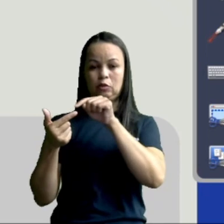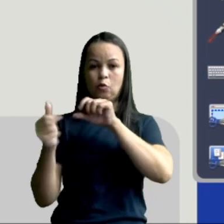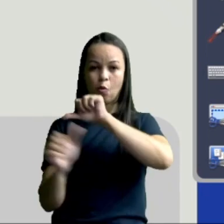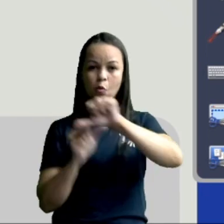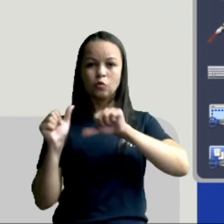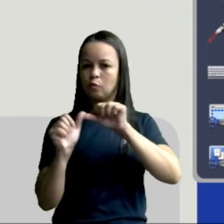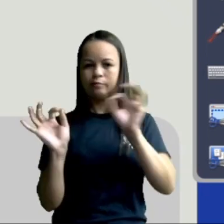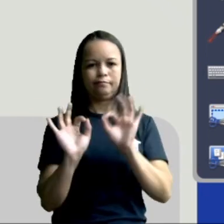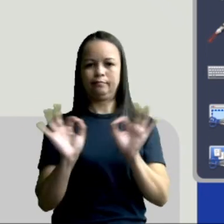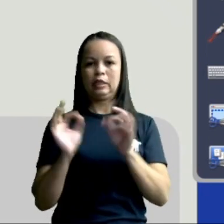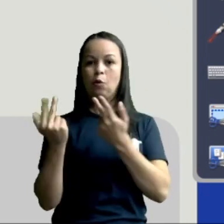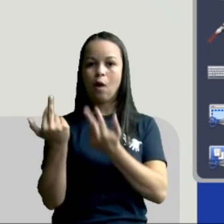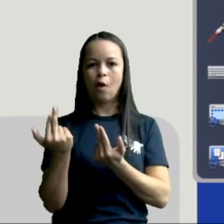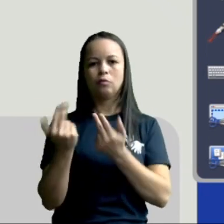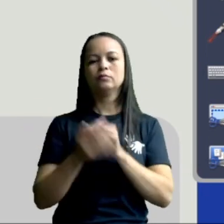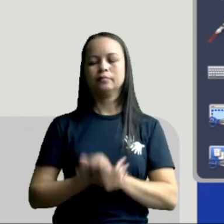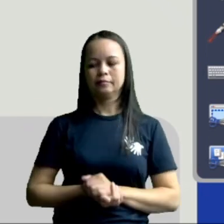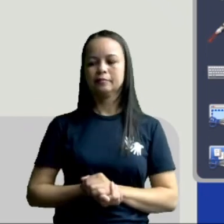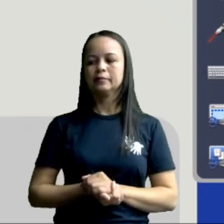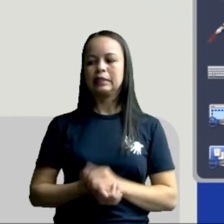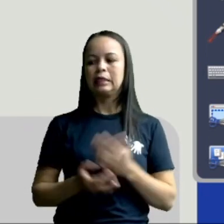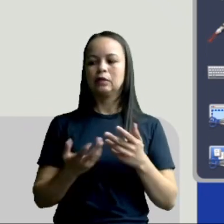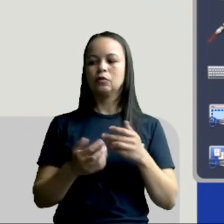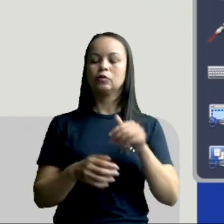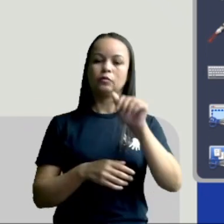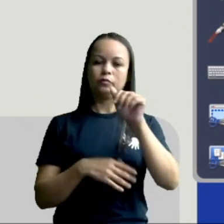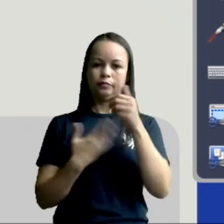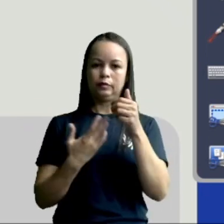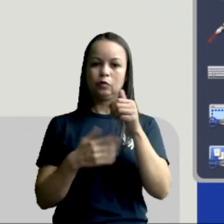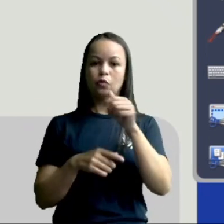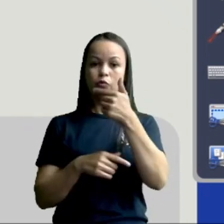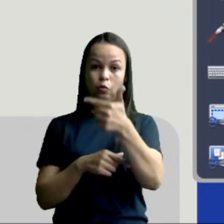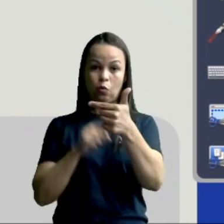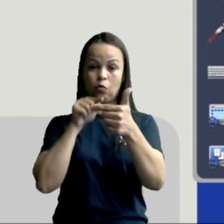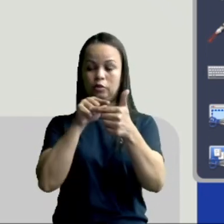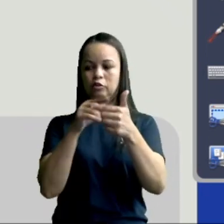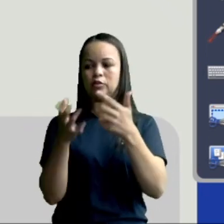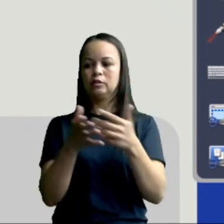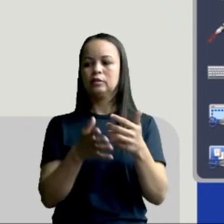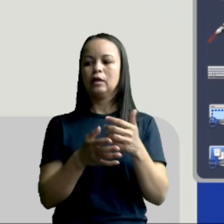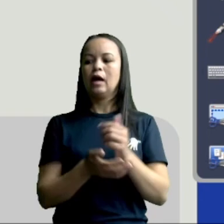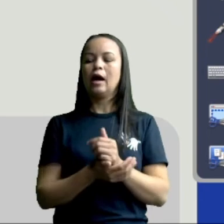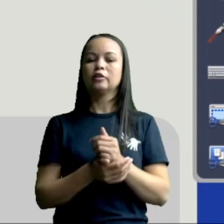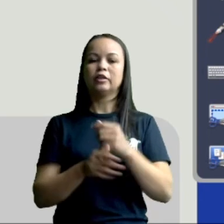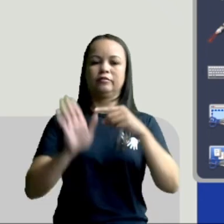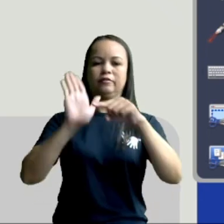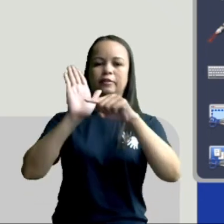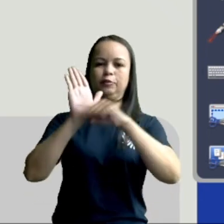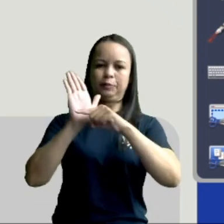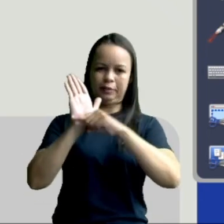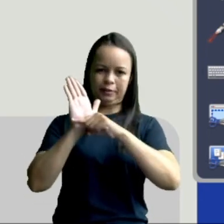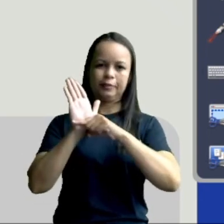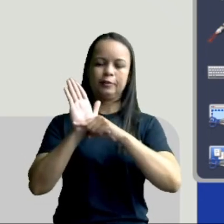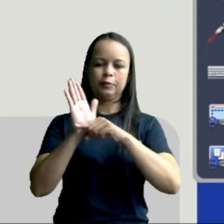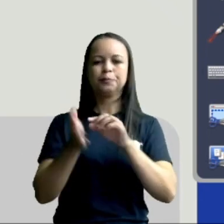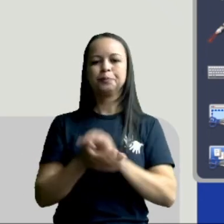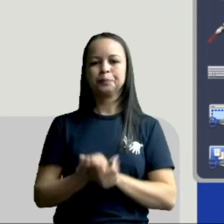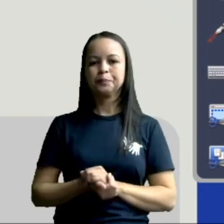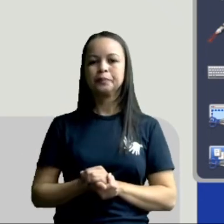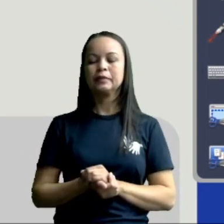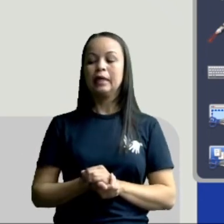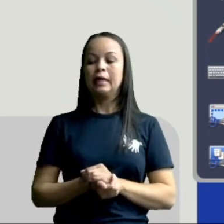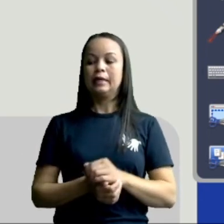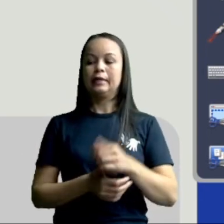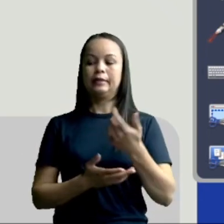se alteram. Então, como aqui está sendo adicionado com 2, a gente vai fazer uma subtração, ou seja,